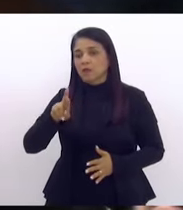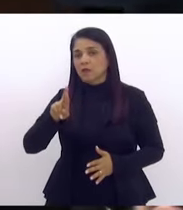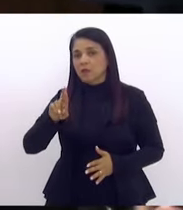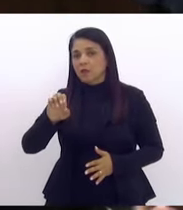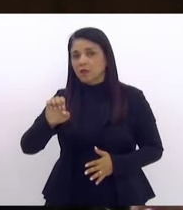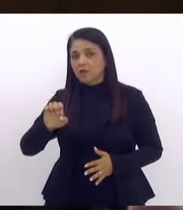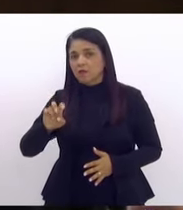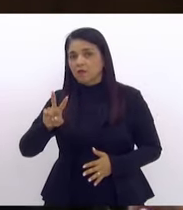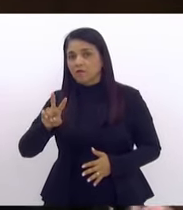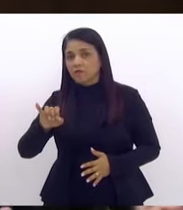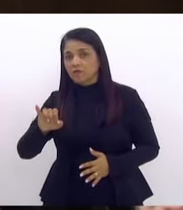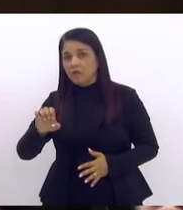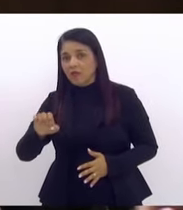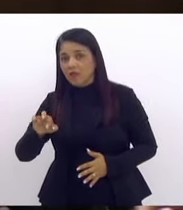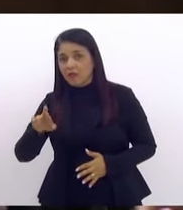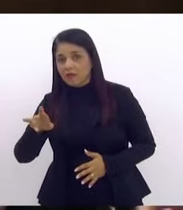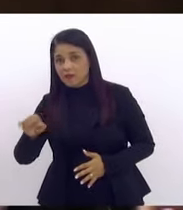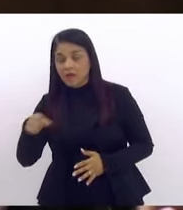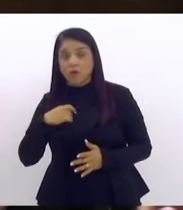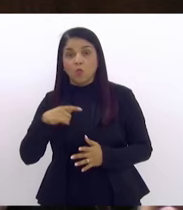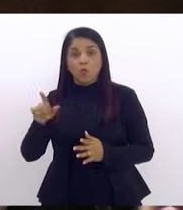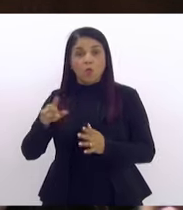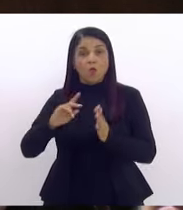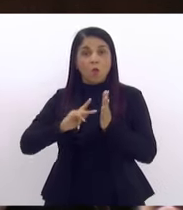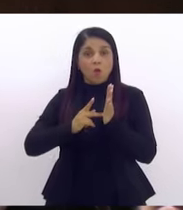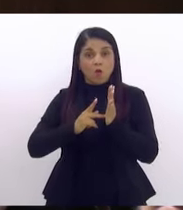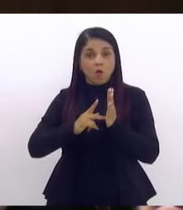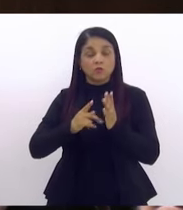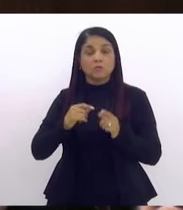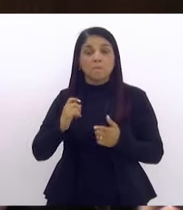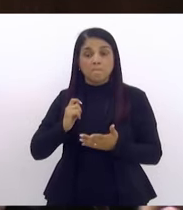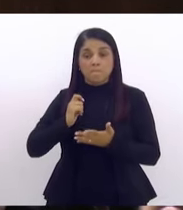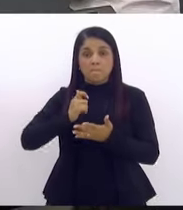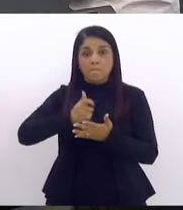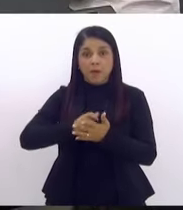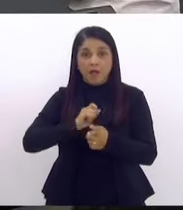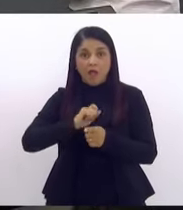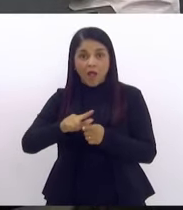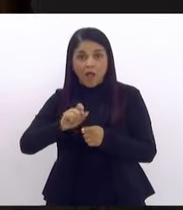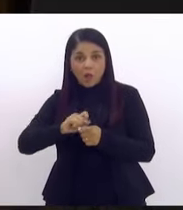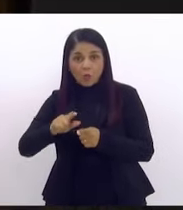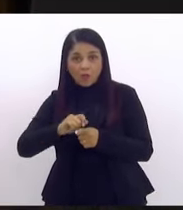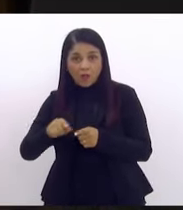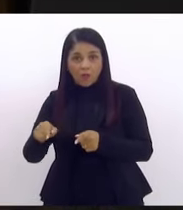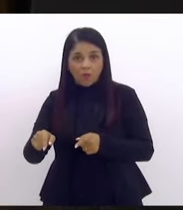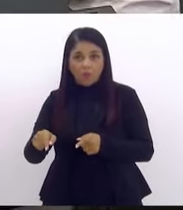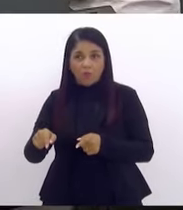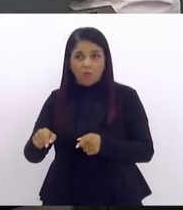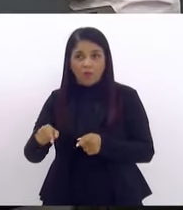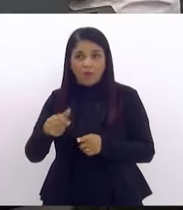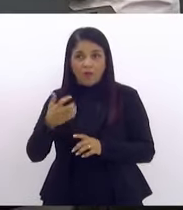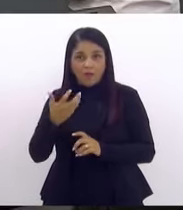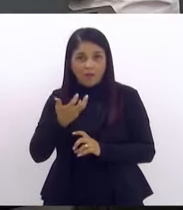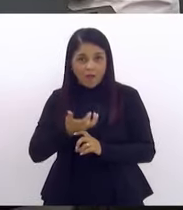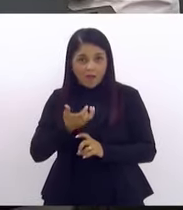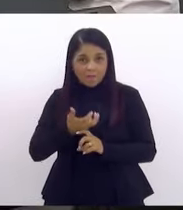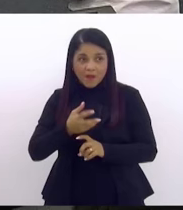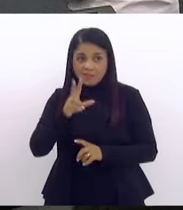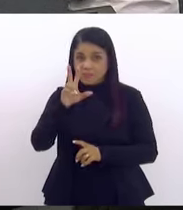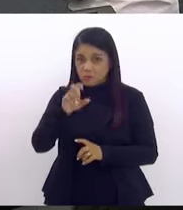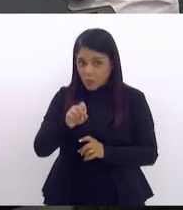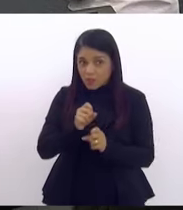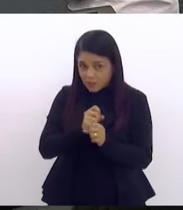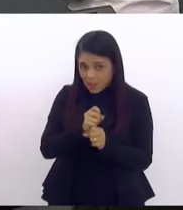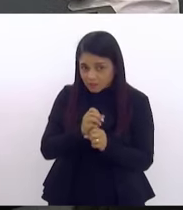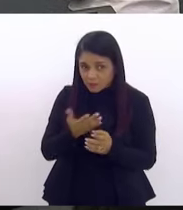aluguel, o condomínio paga um aluguel para a prefeitura. É mais de 50 anos esse condomínio, essa praça? Olha, rapaz, se não tiver, tem perto disso, porque